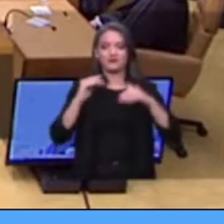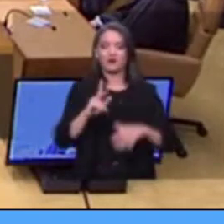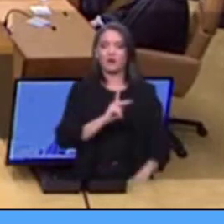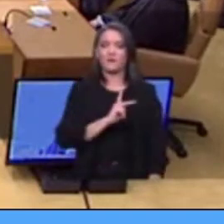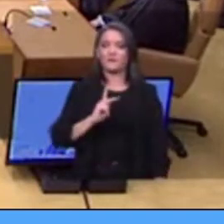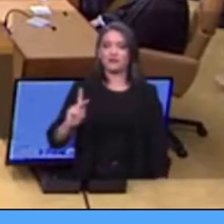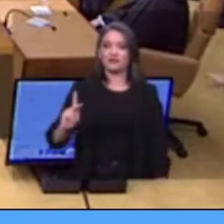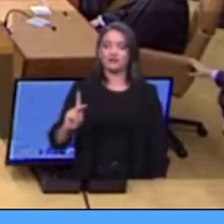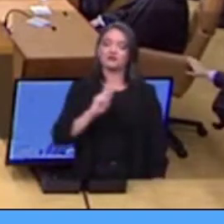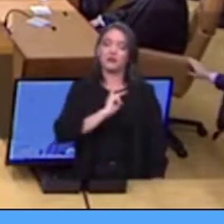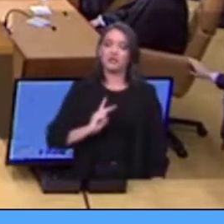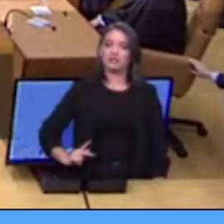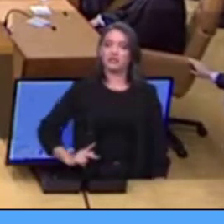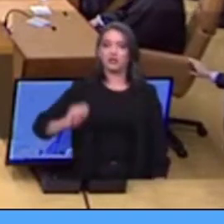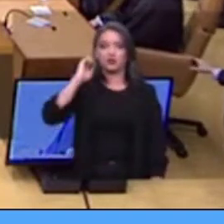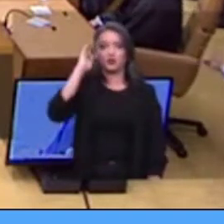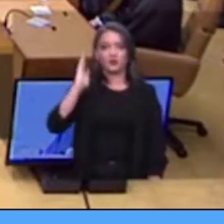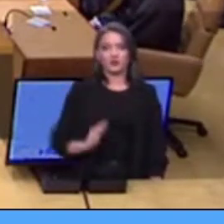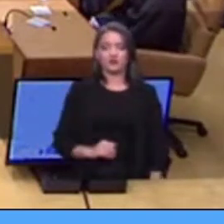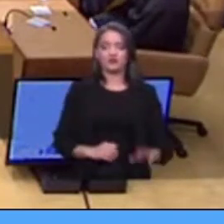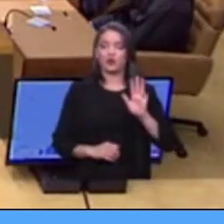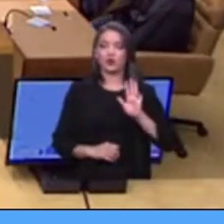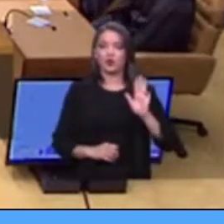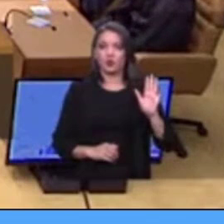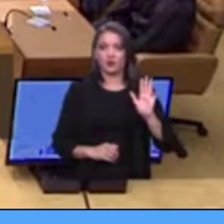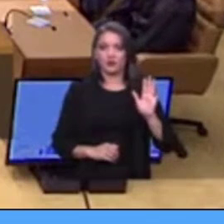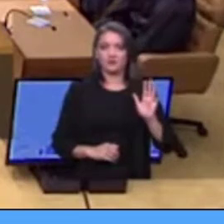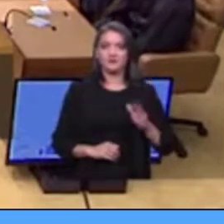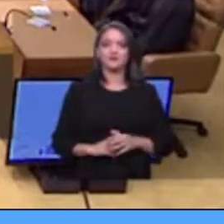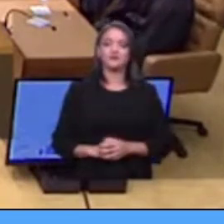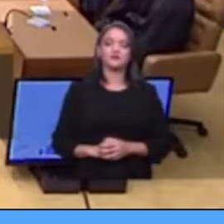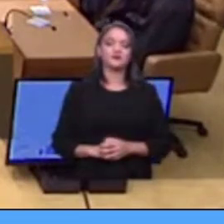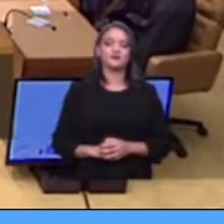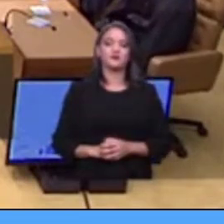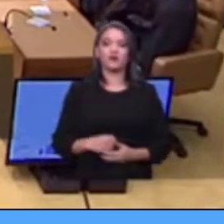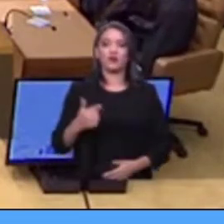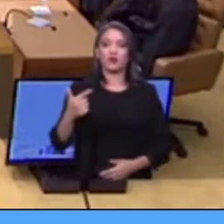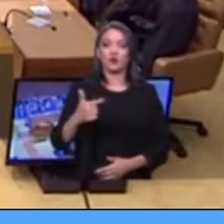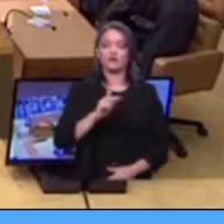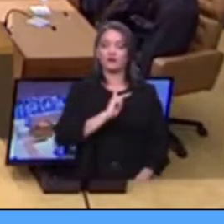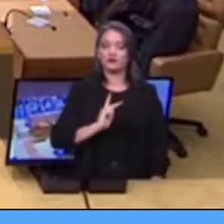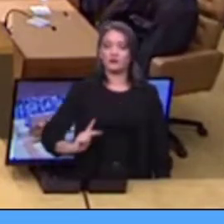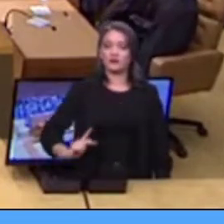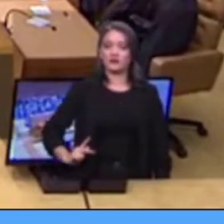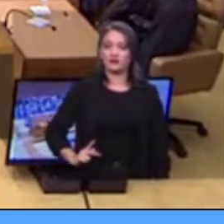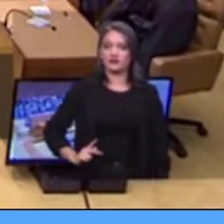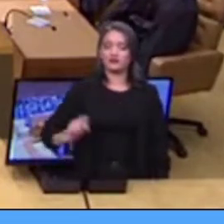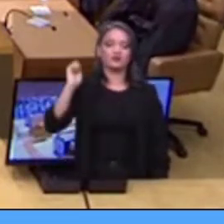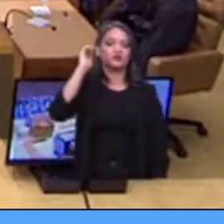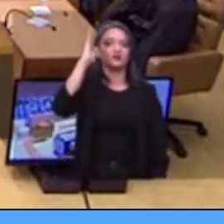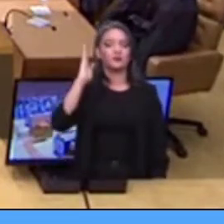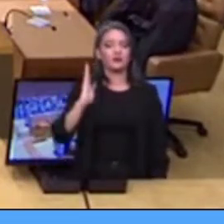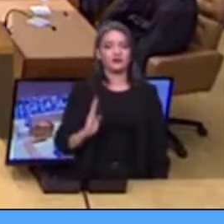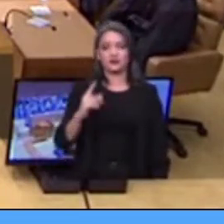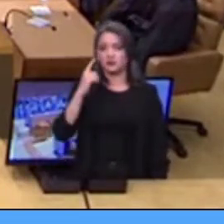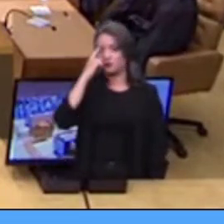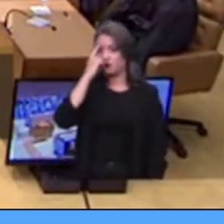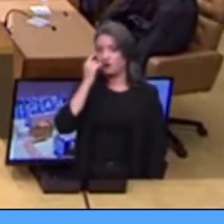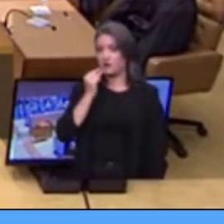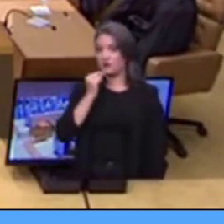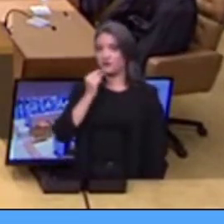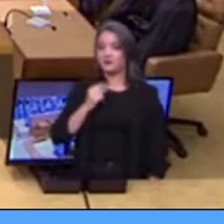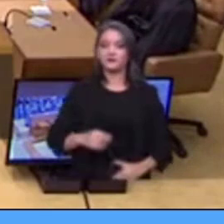da República, Luiz Inácio Lula da Silva, o senhor Vice-Presidente da República, Geraldo